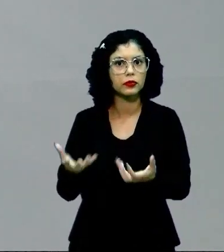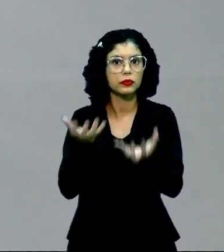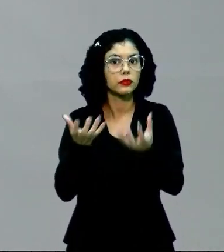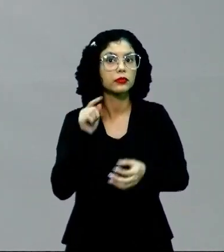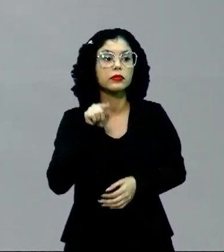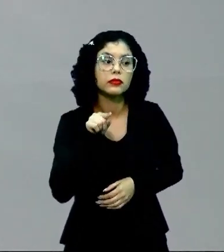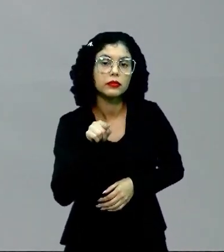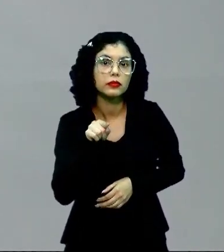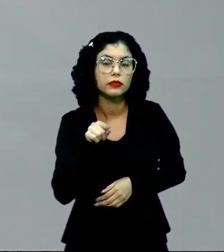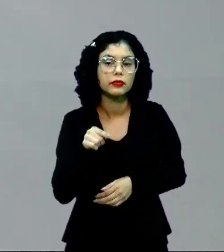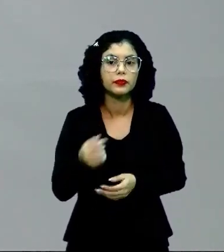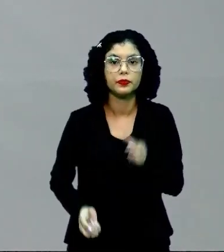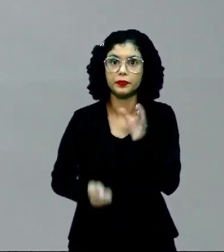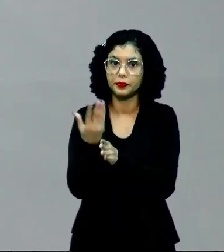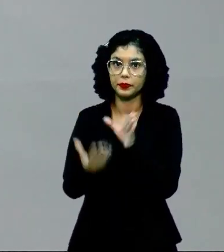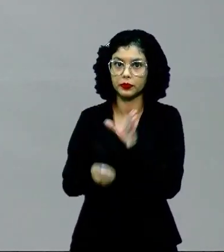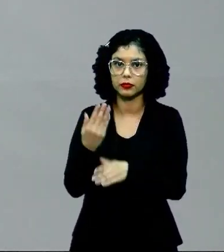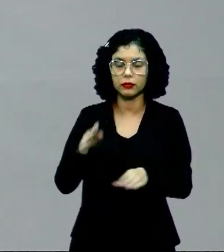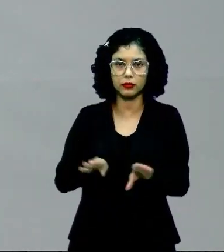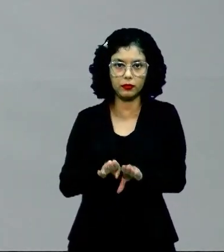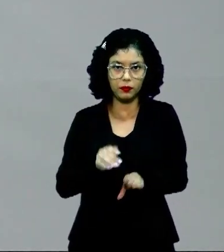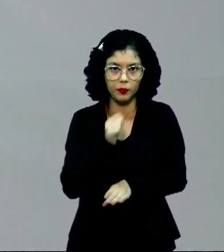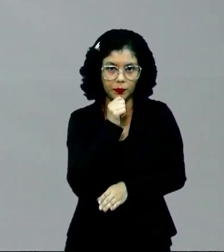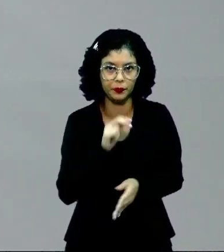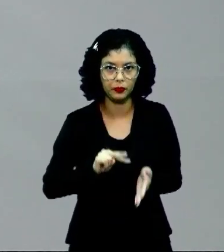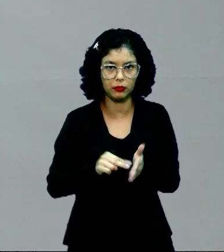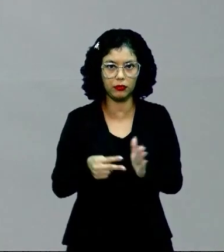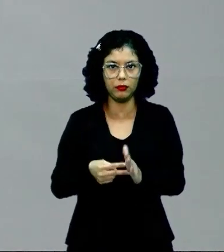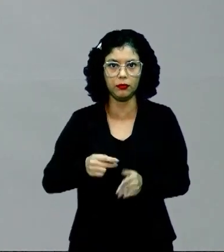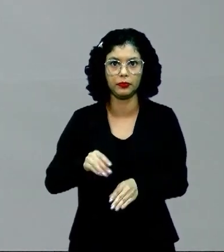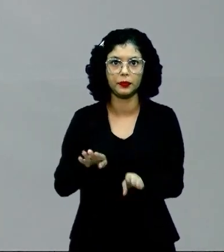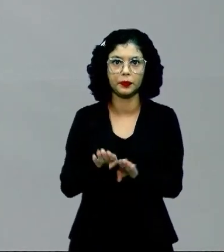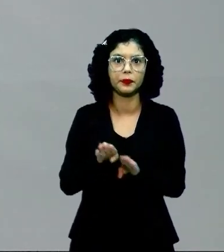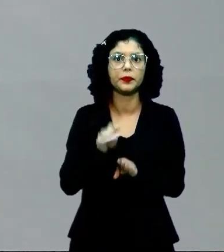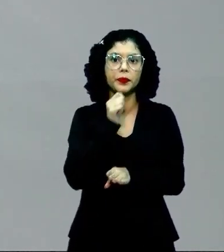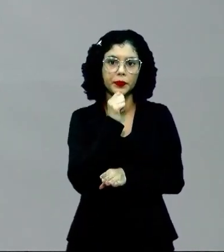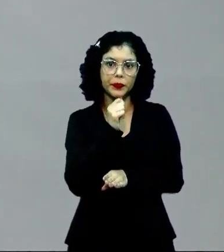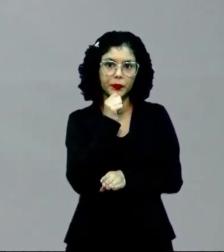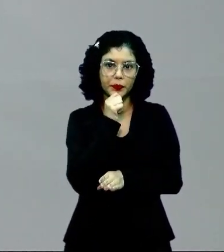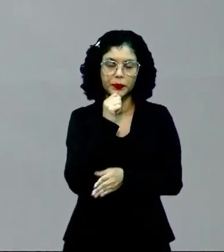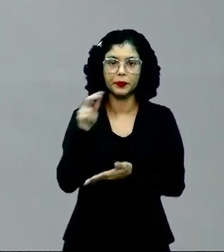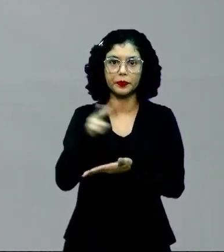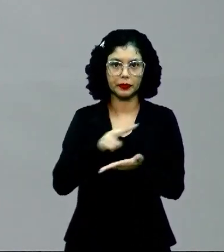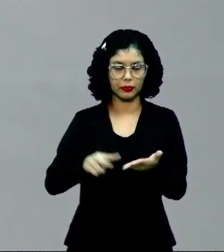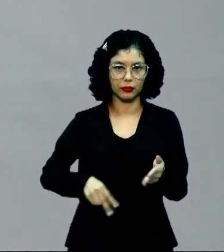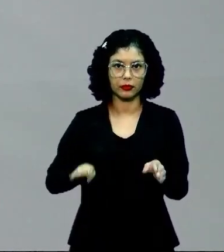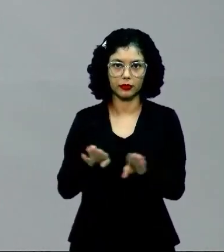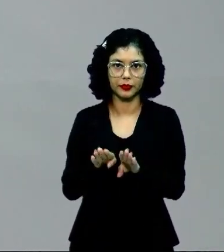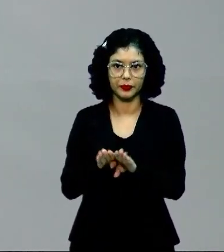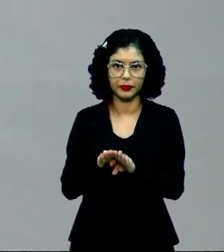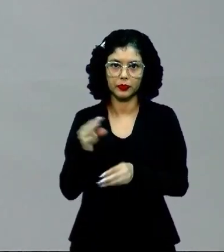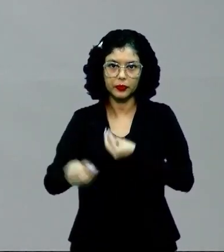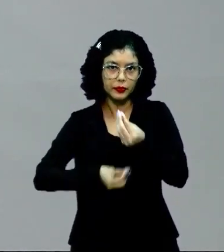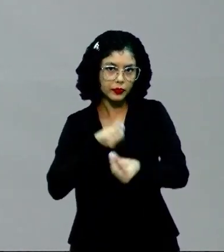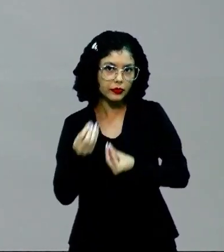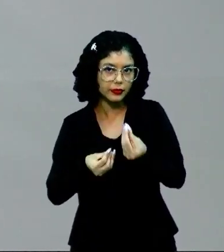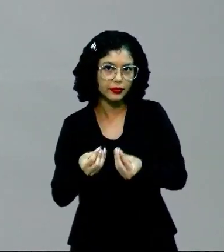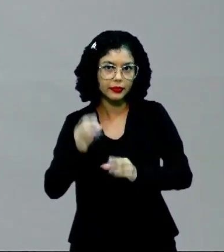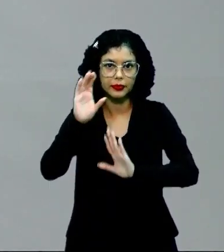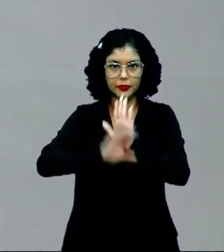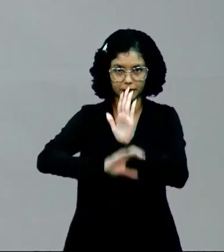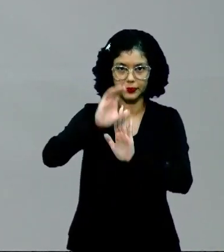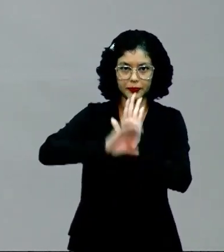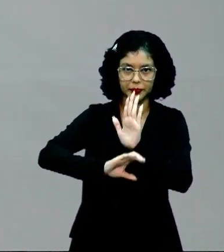você? Ele quer que você produza um significado. Ele quer que você leia de verdade. Então, como eu coloquei lá no